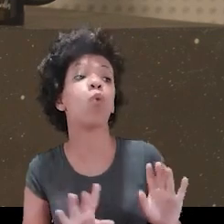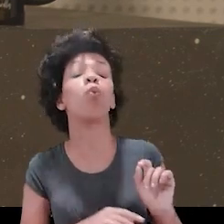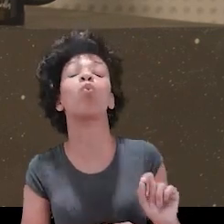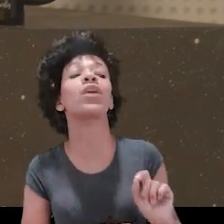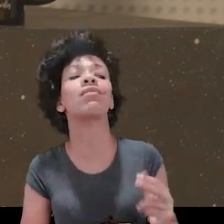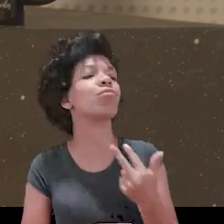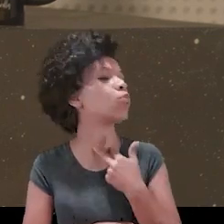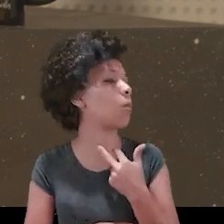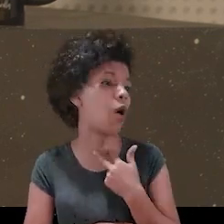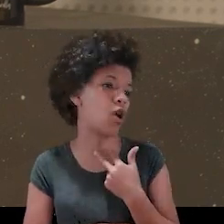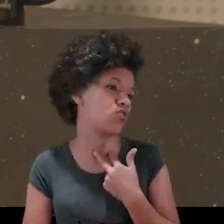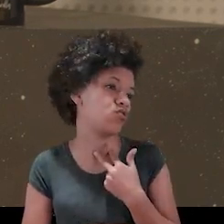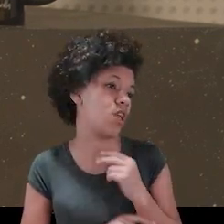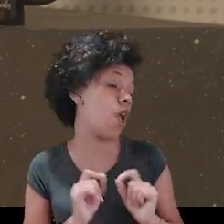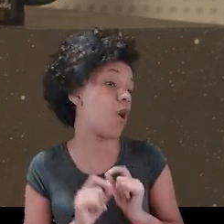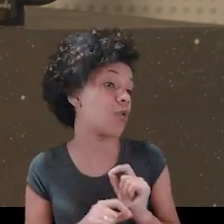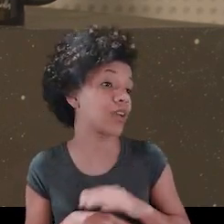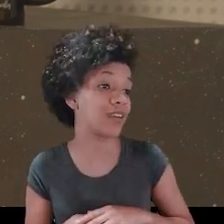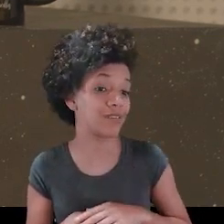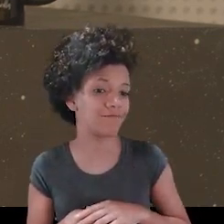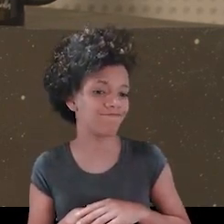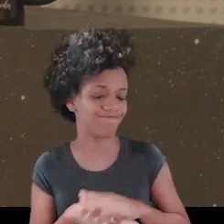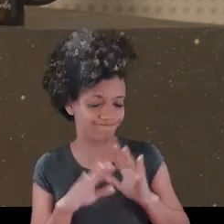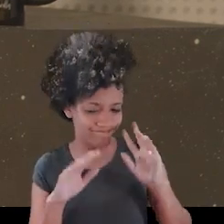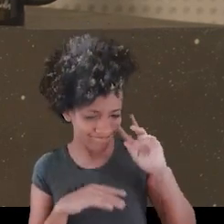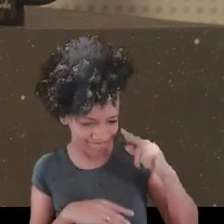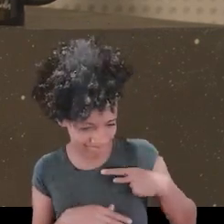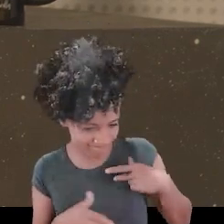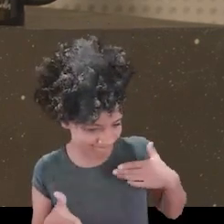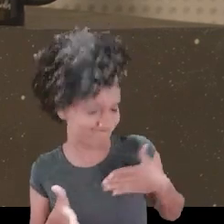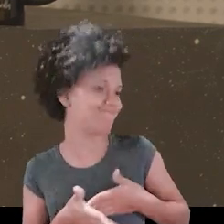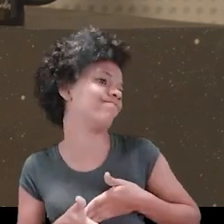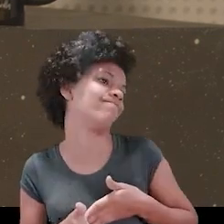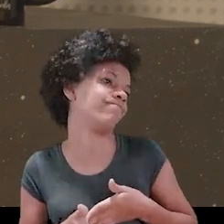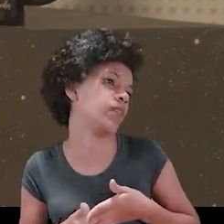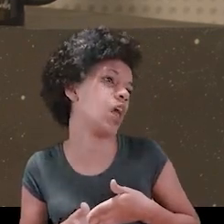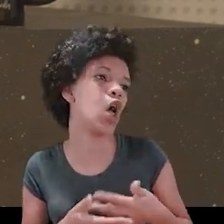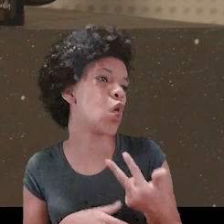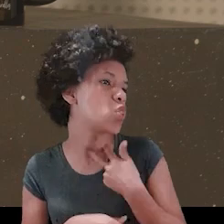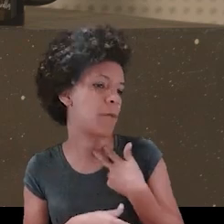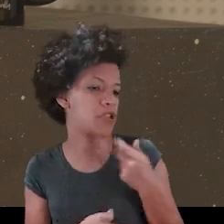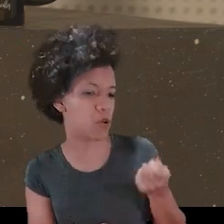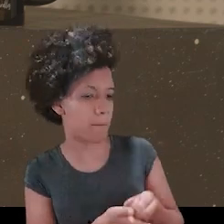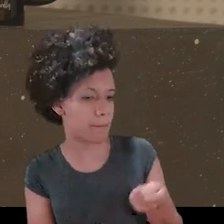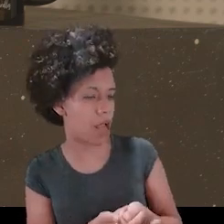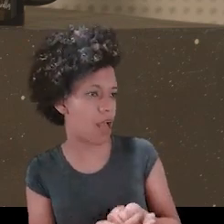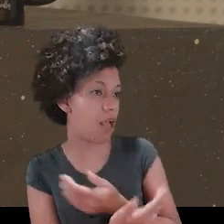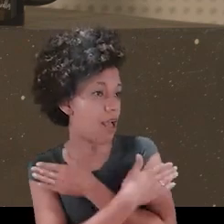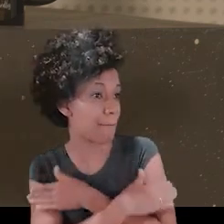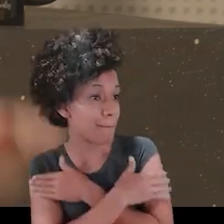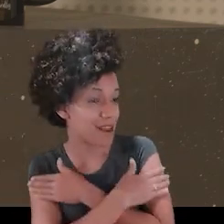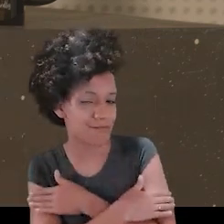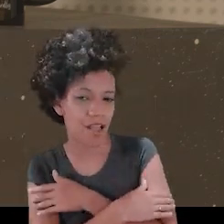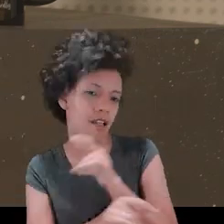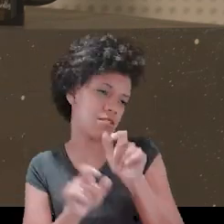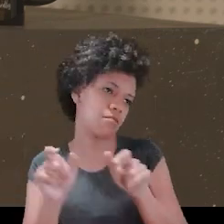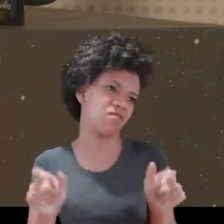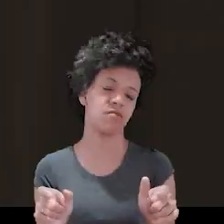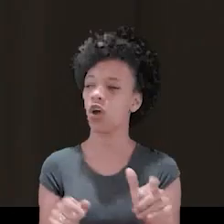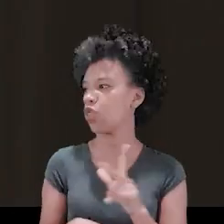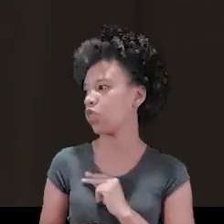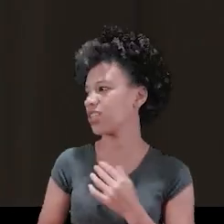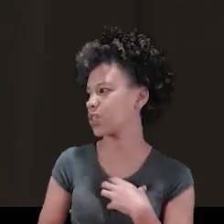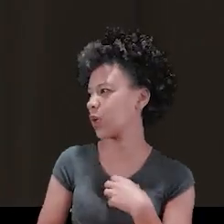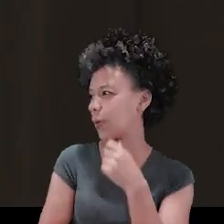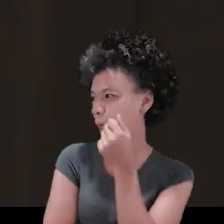que o que a gente não pode fazer é ferir o limite físico nessa criança que não pode ficar obrigando o teu filho abraçar as